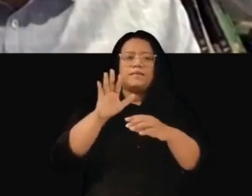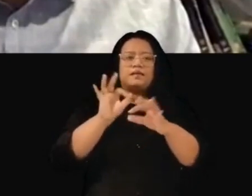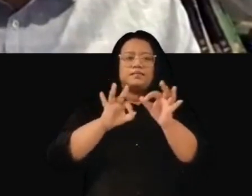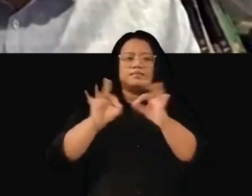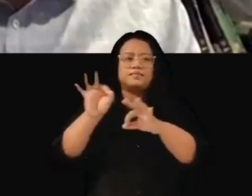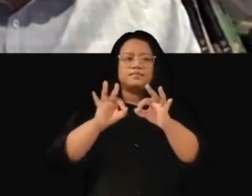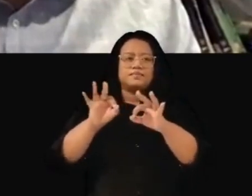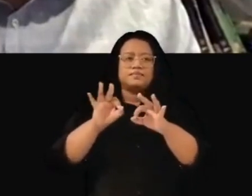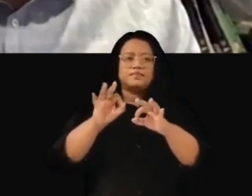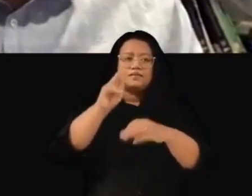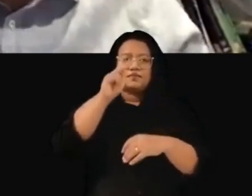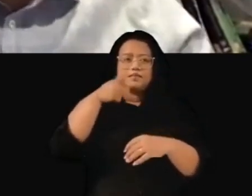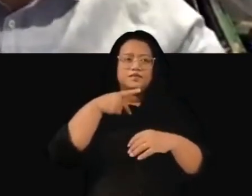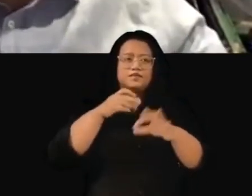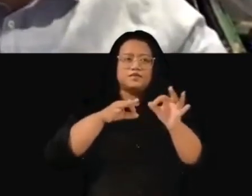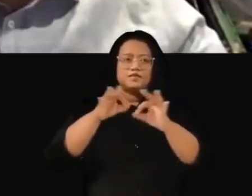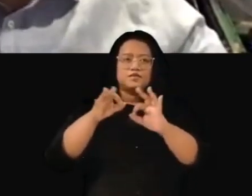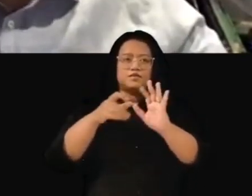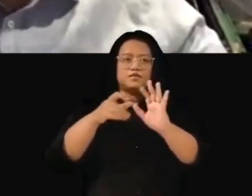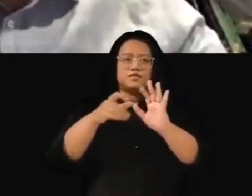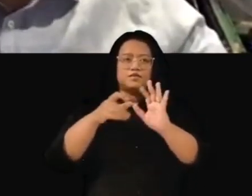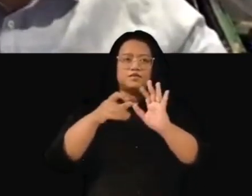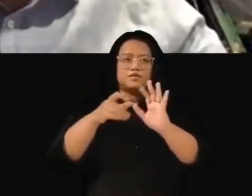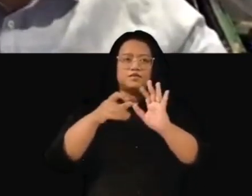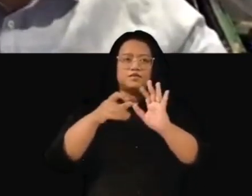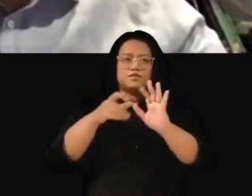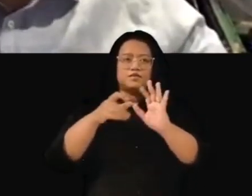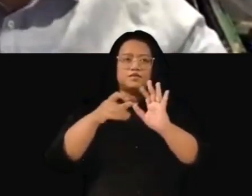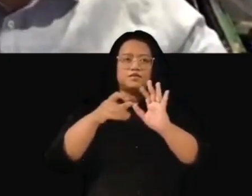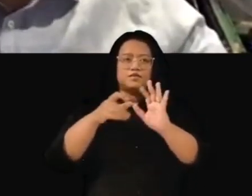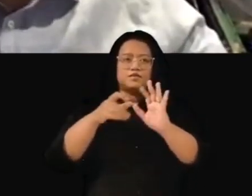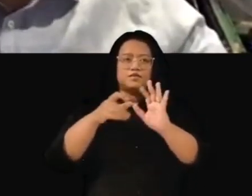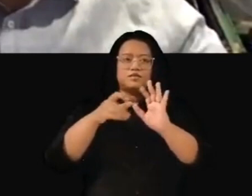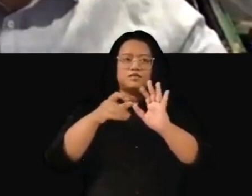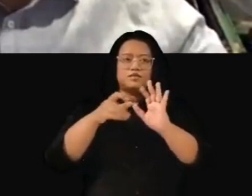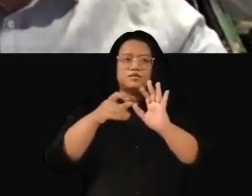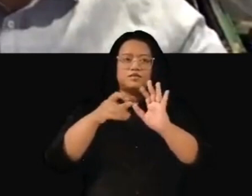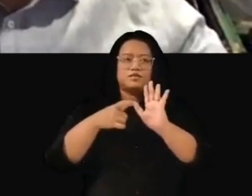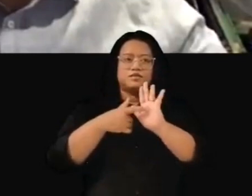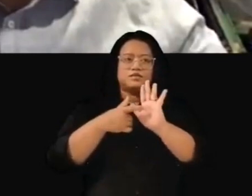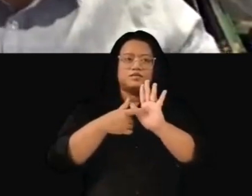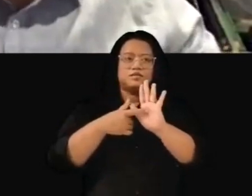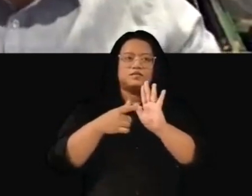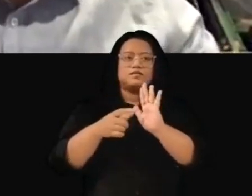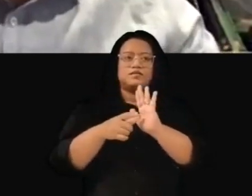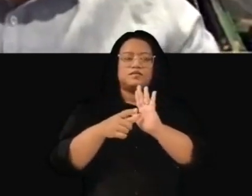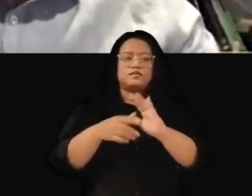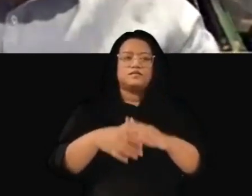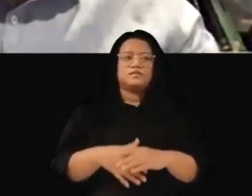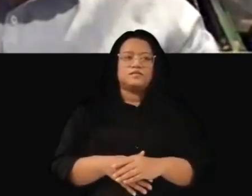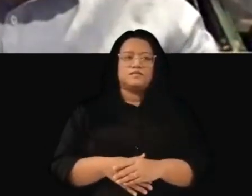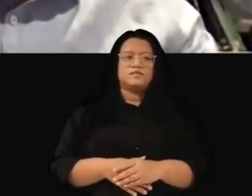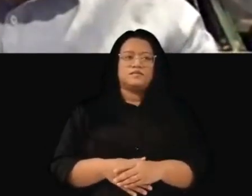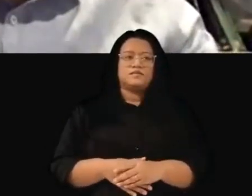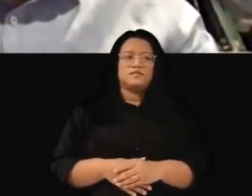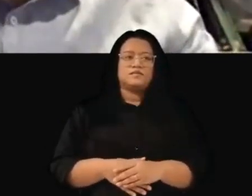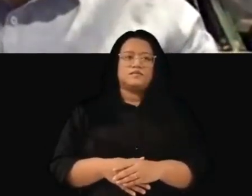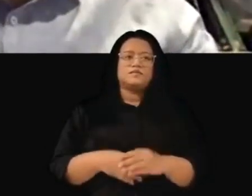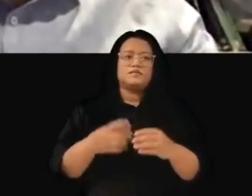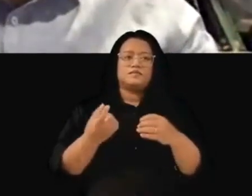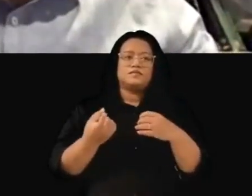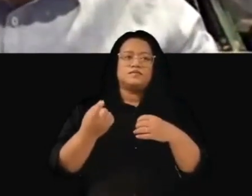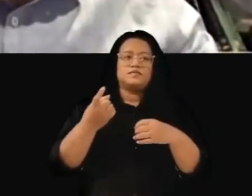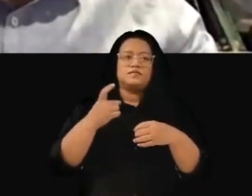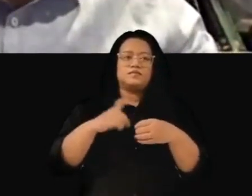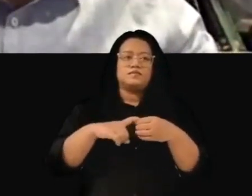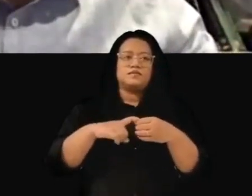certo. Deixa eu sair daqui de novo. Na esquerda, a imagem retorna ao slide inicial. Tá dando, voltou para o começo. Porque